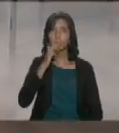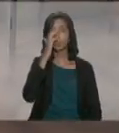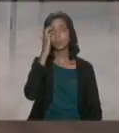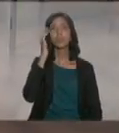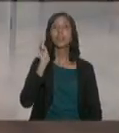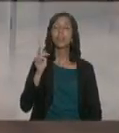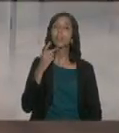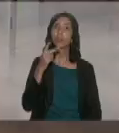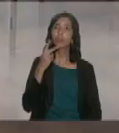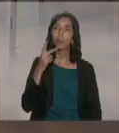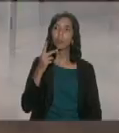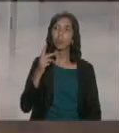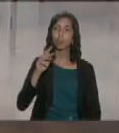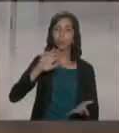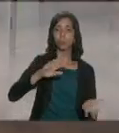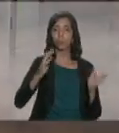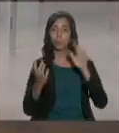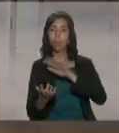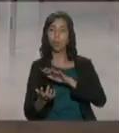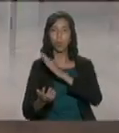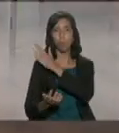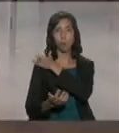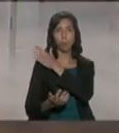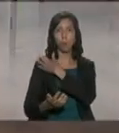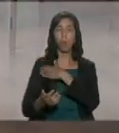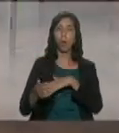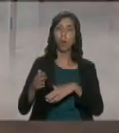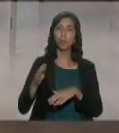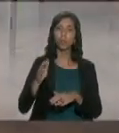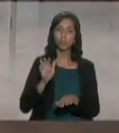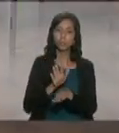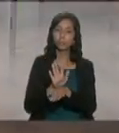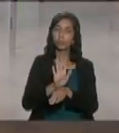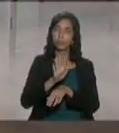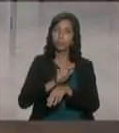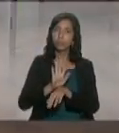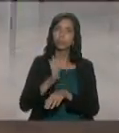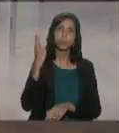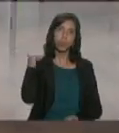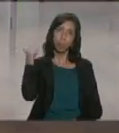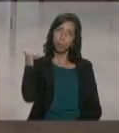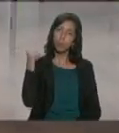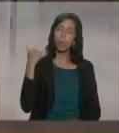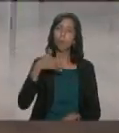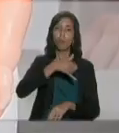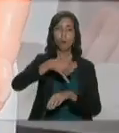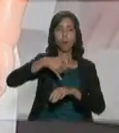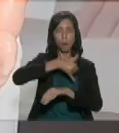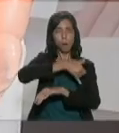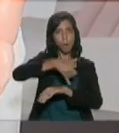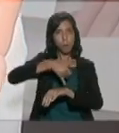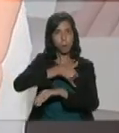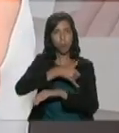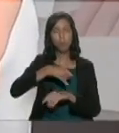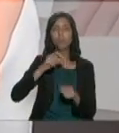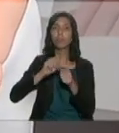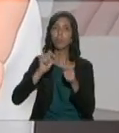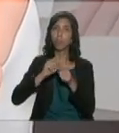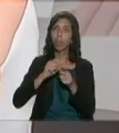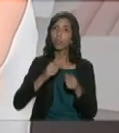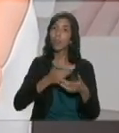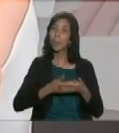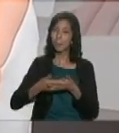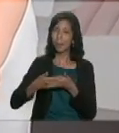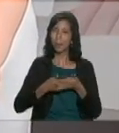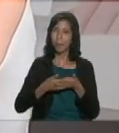aí, essa etapa que virou de costas, você está passando, passa a mão nas costas todinho. Isso, a gente já aplica o óleo, faz essa parte. O